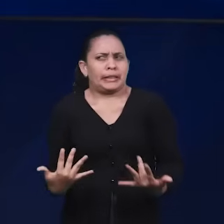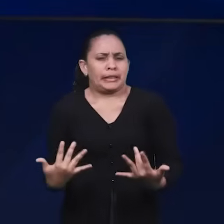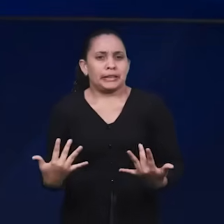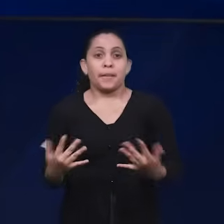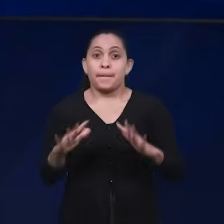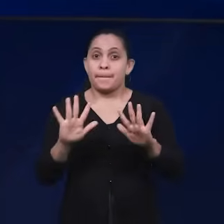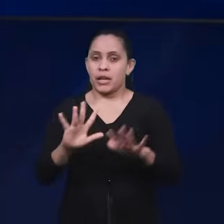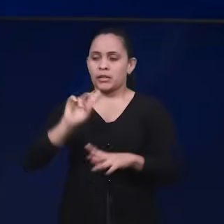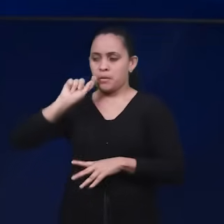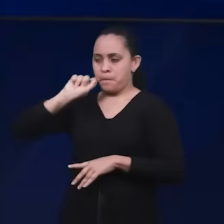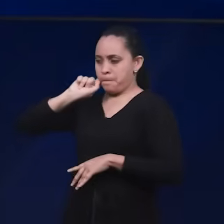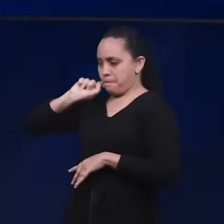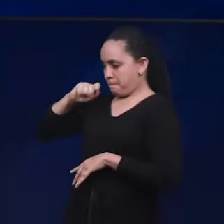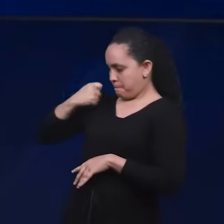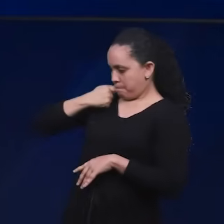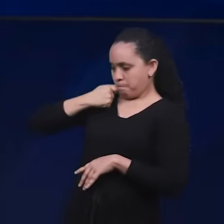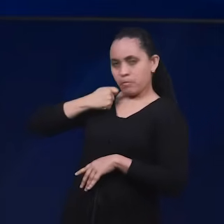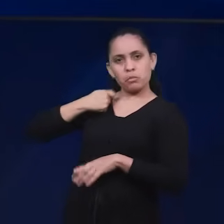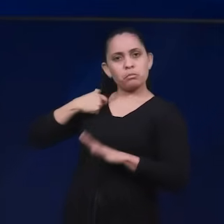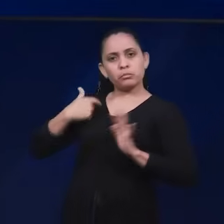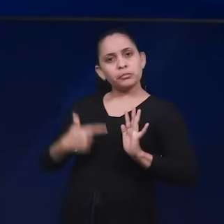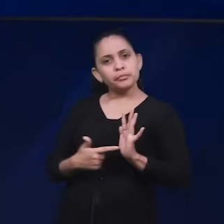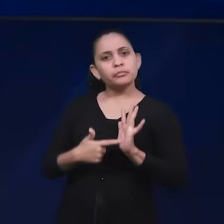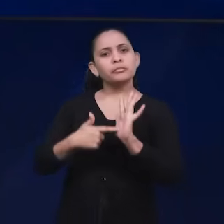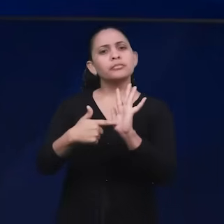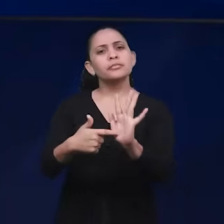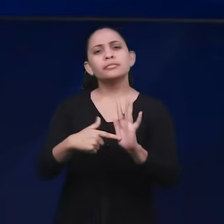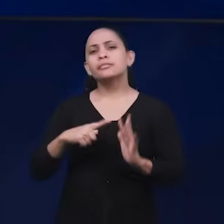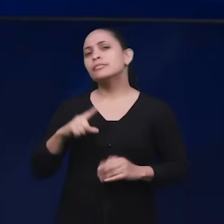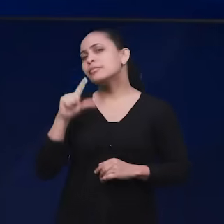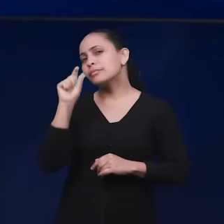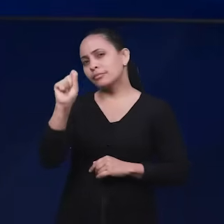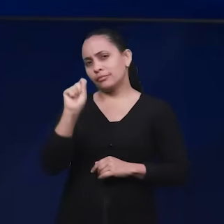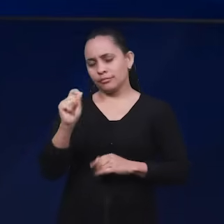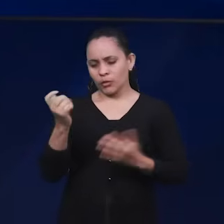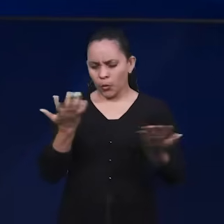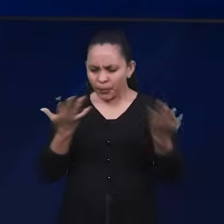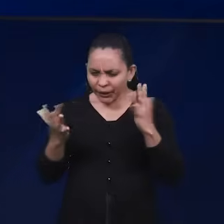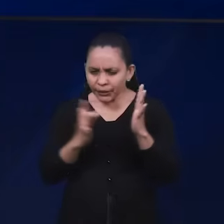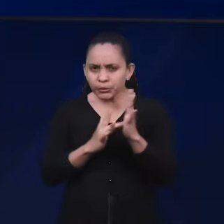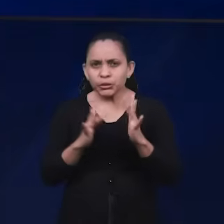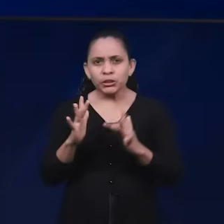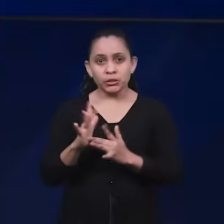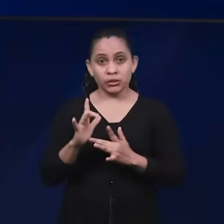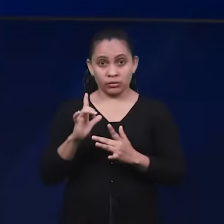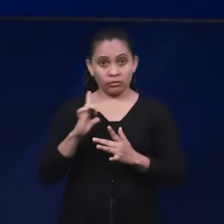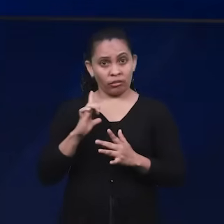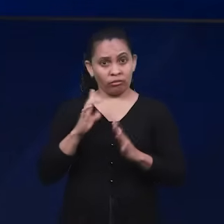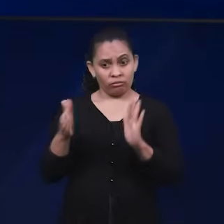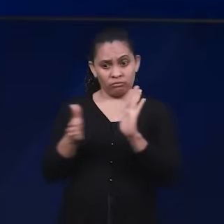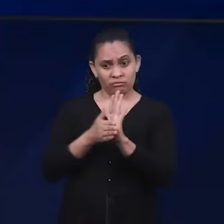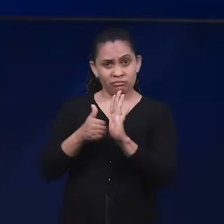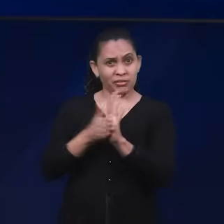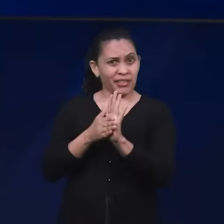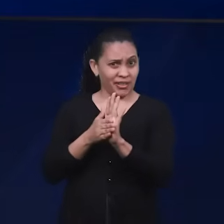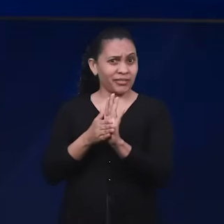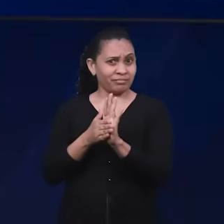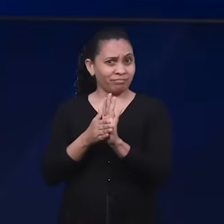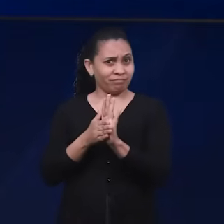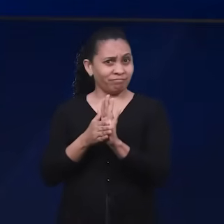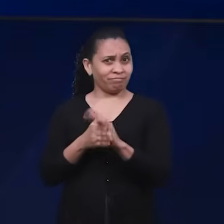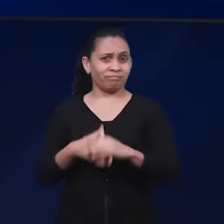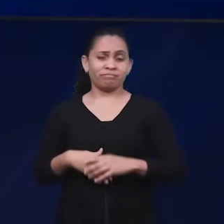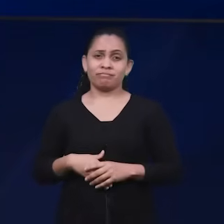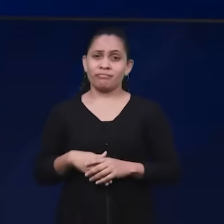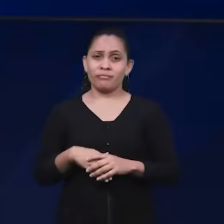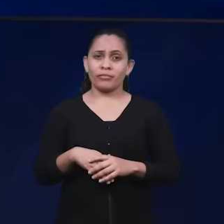mas essa expressão contém nela um projeto.